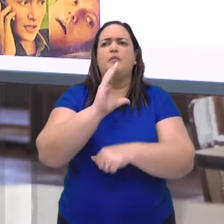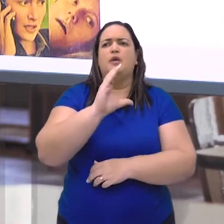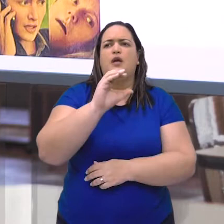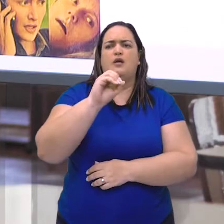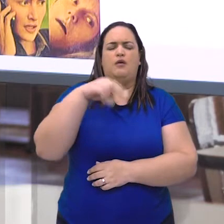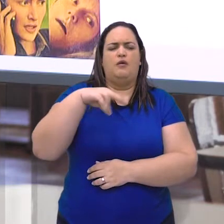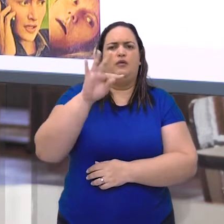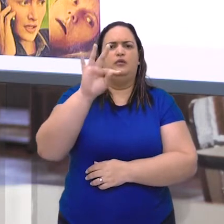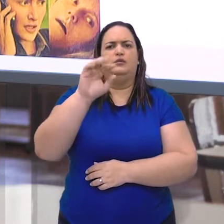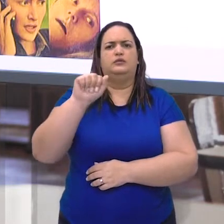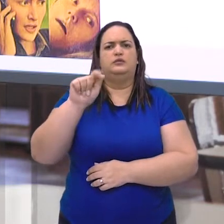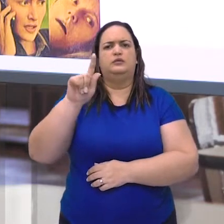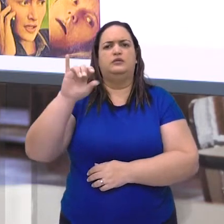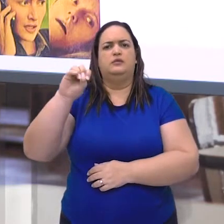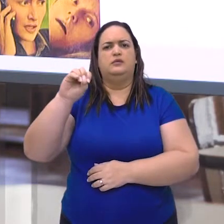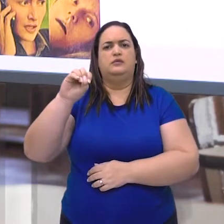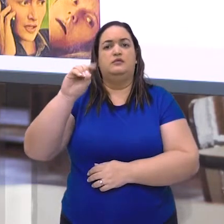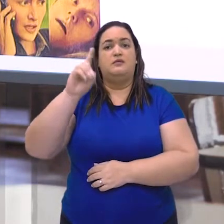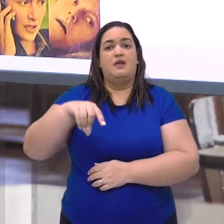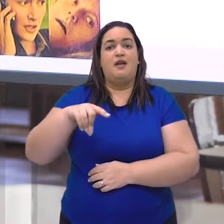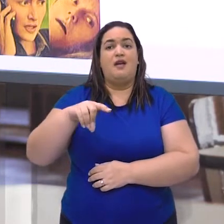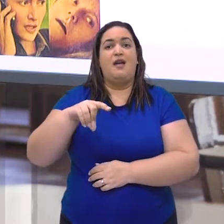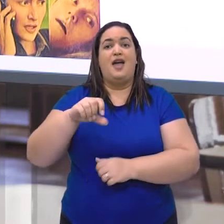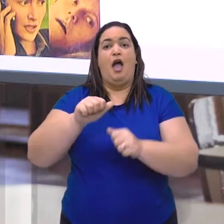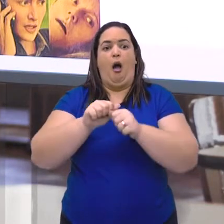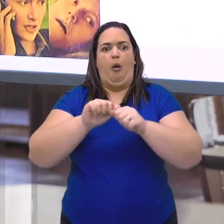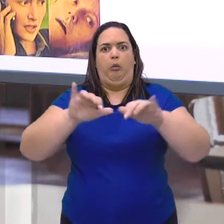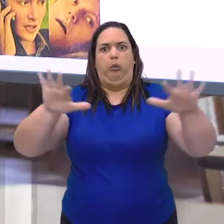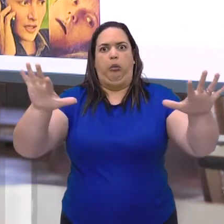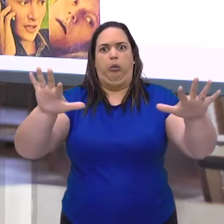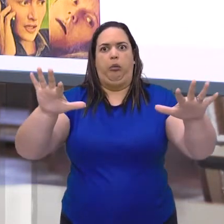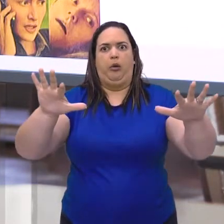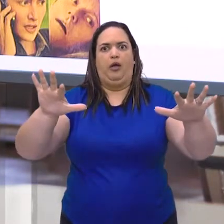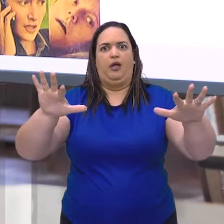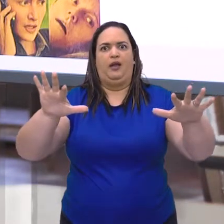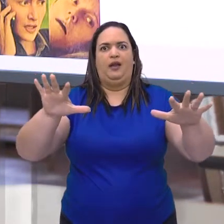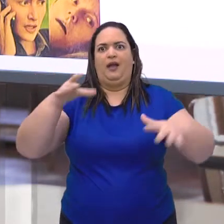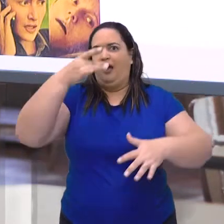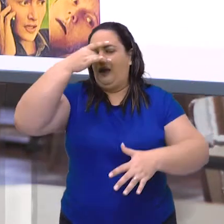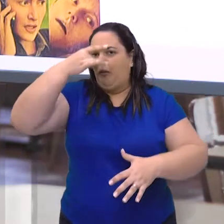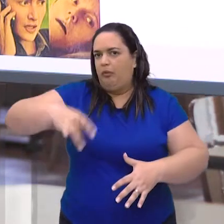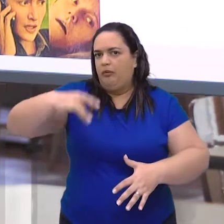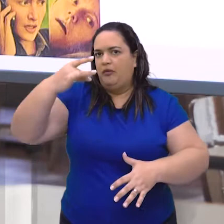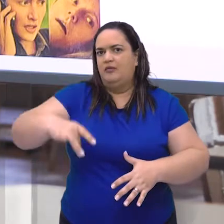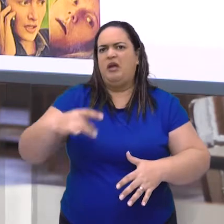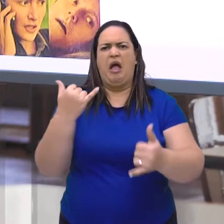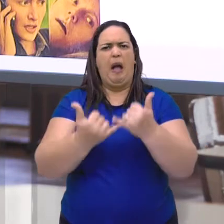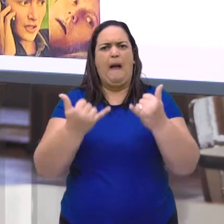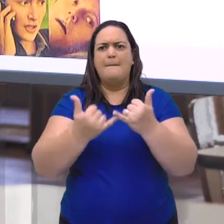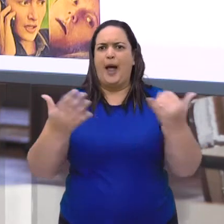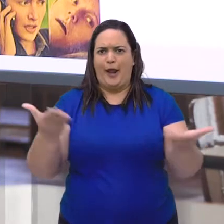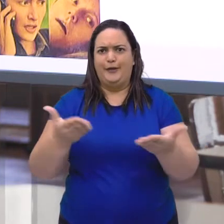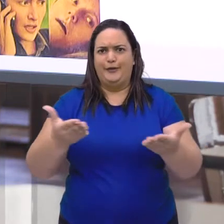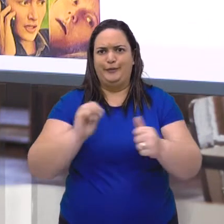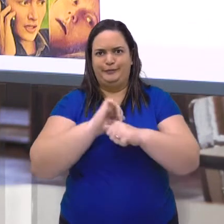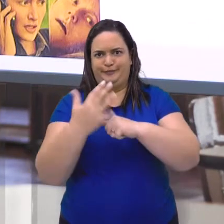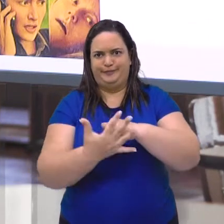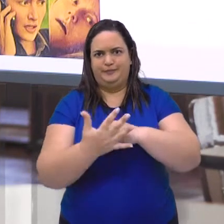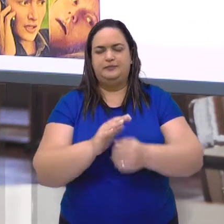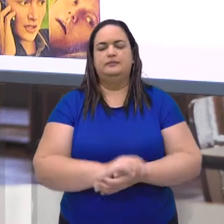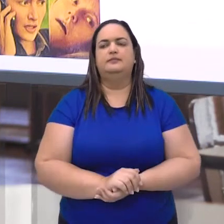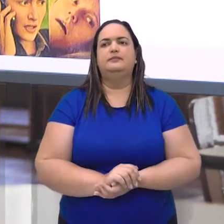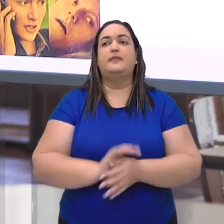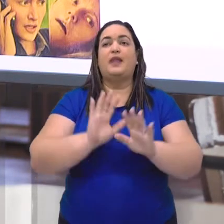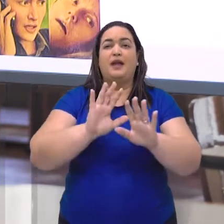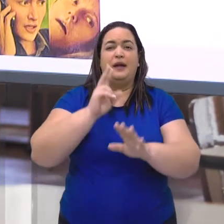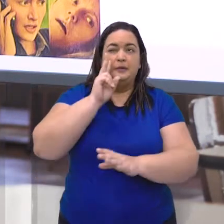uma pandemia da gripe, né? Bem parecida com essa que nós estamos vivendo agora. Então vamos observar